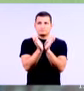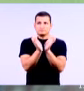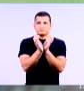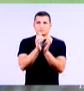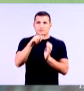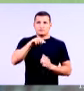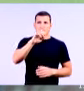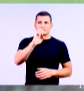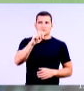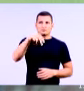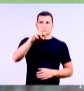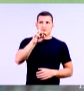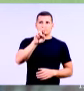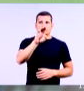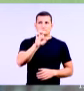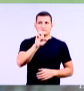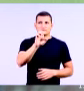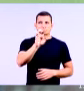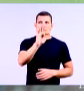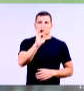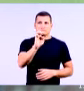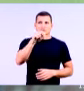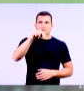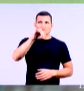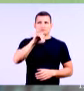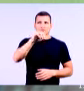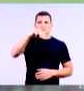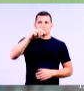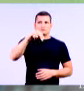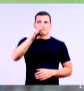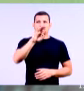Entretenimento é a difusão de rádio e televisão.